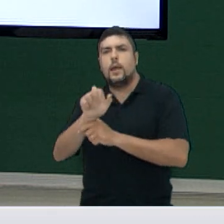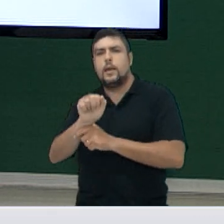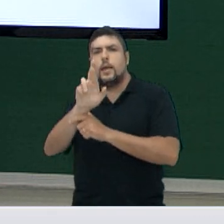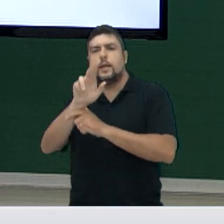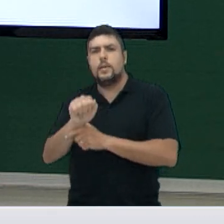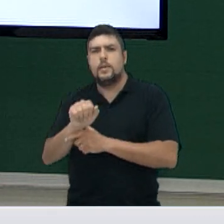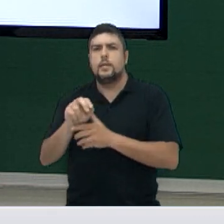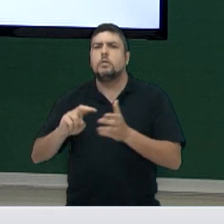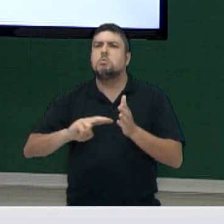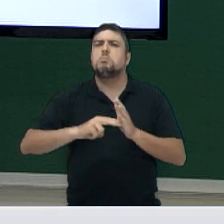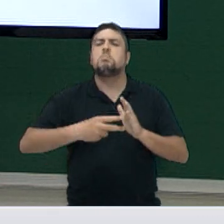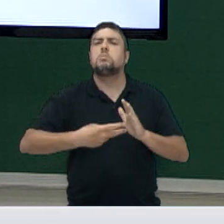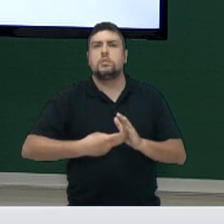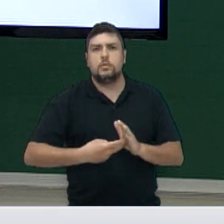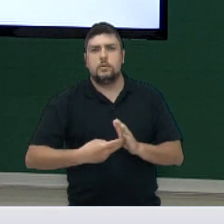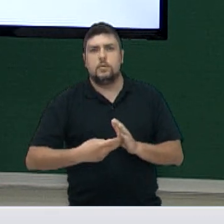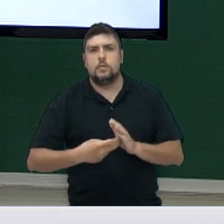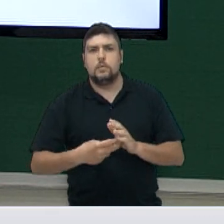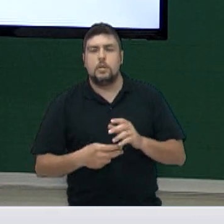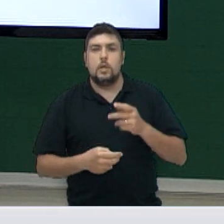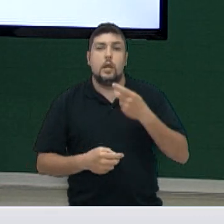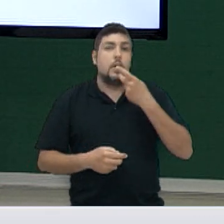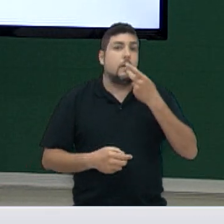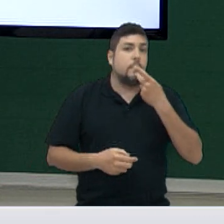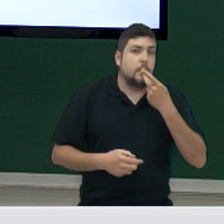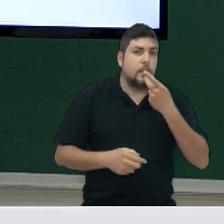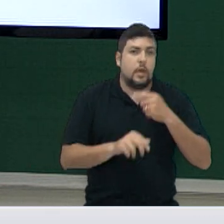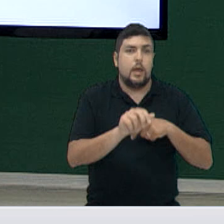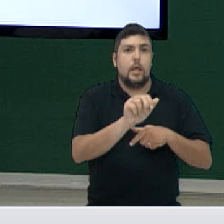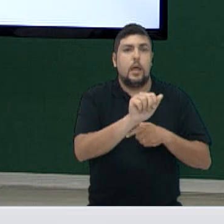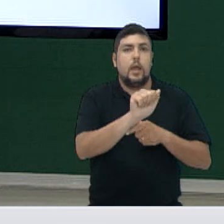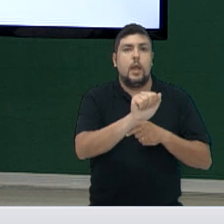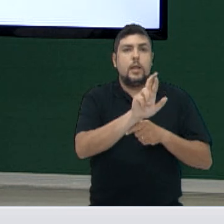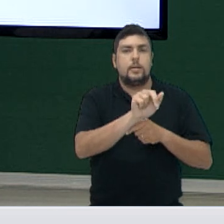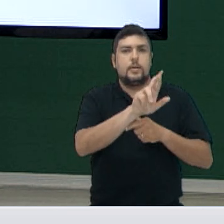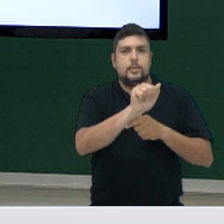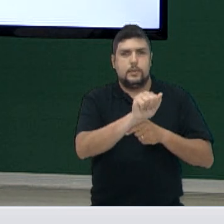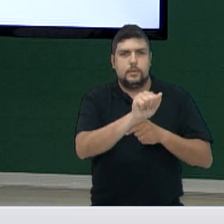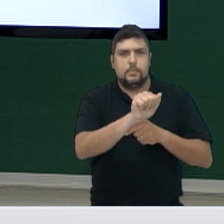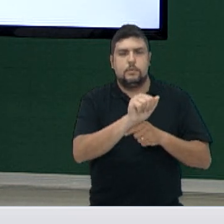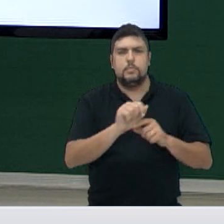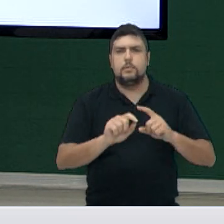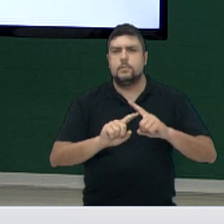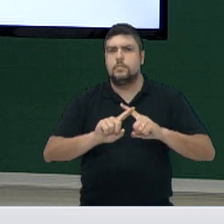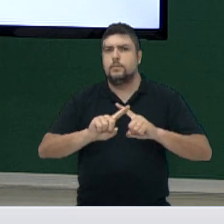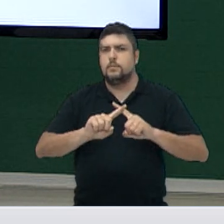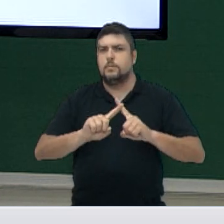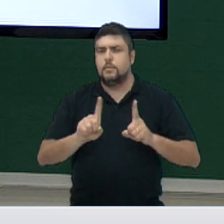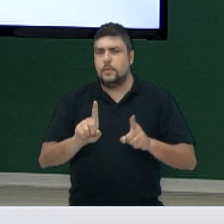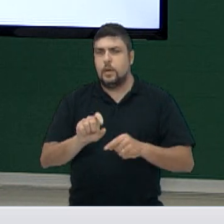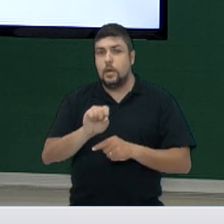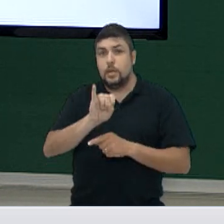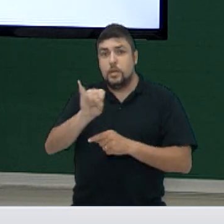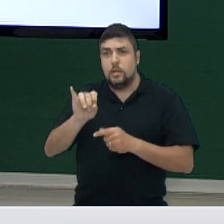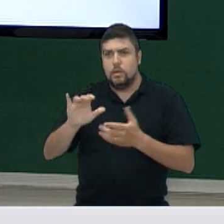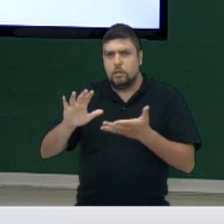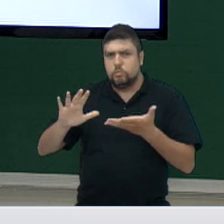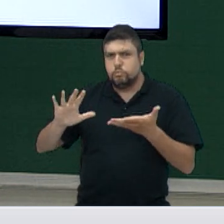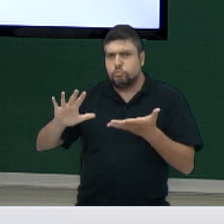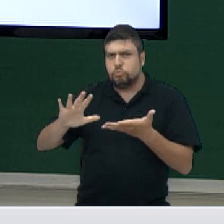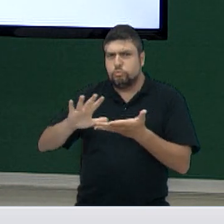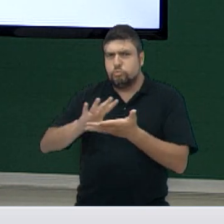Ou seja, nós falamos arara, certo? Mas, se ela for